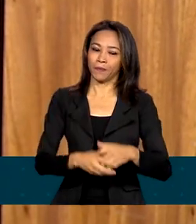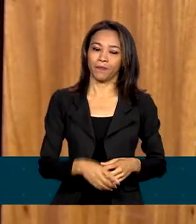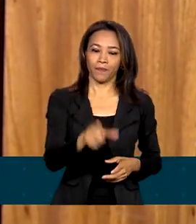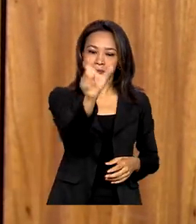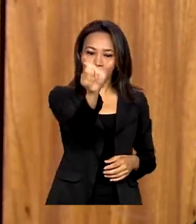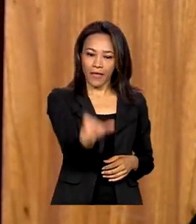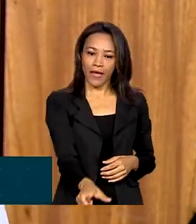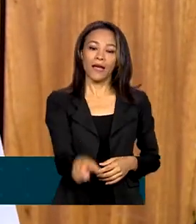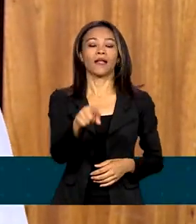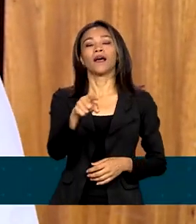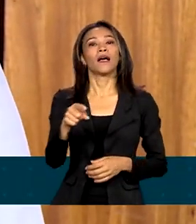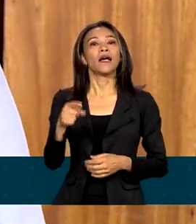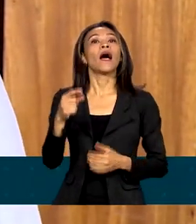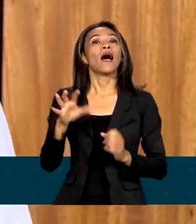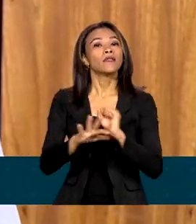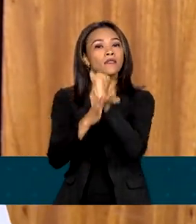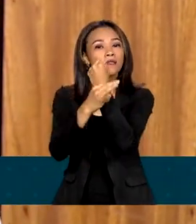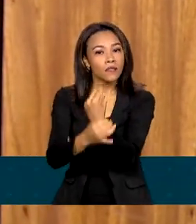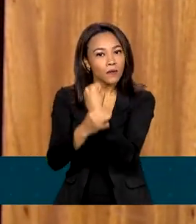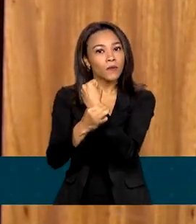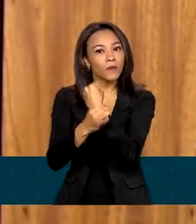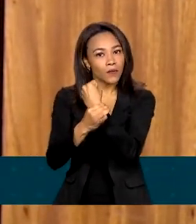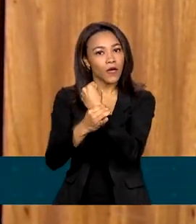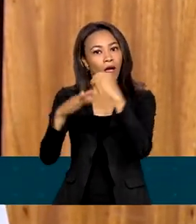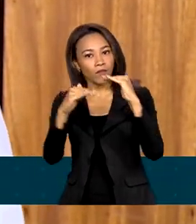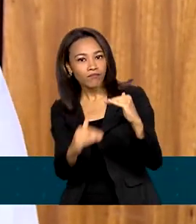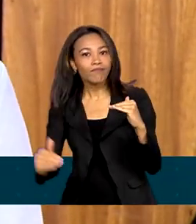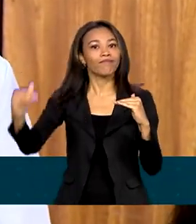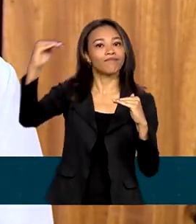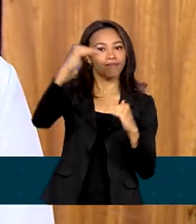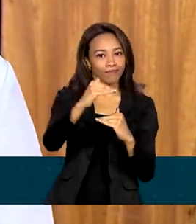Garantir a ascensão, é garantir a